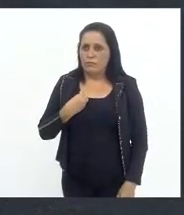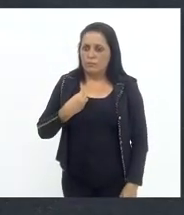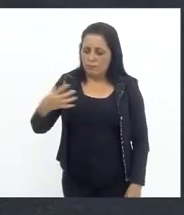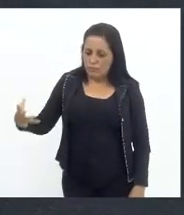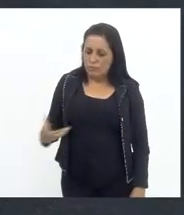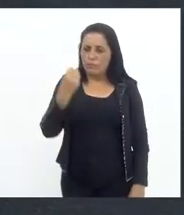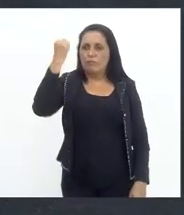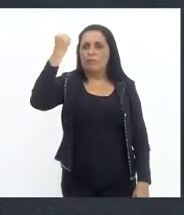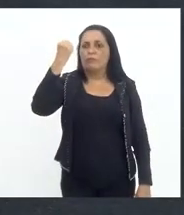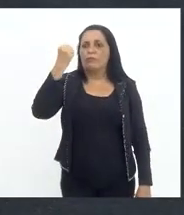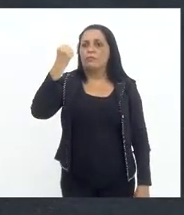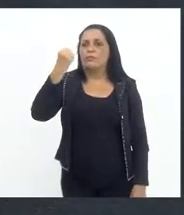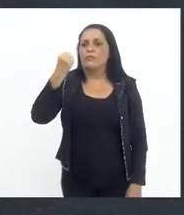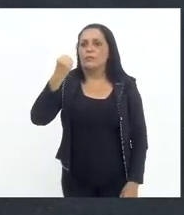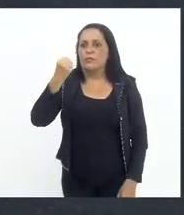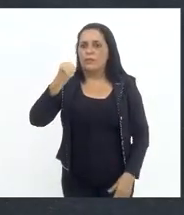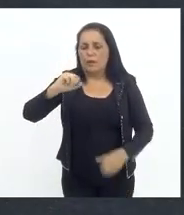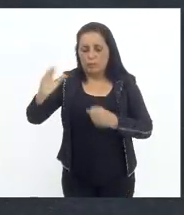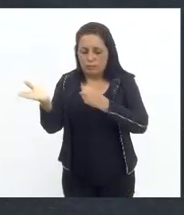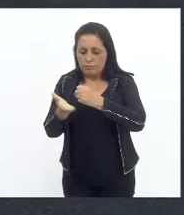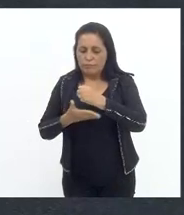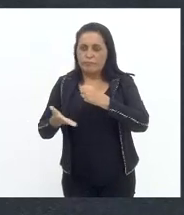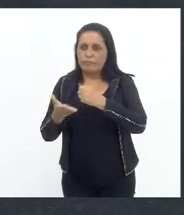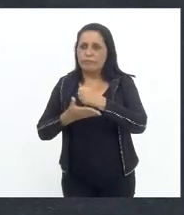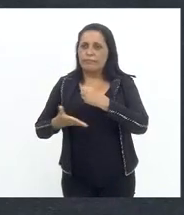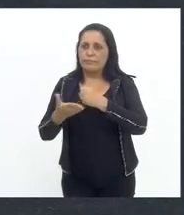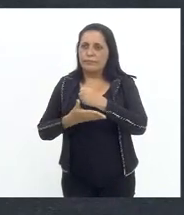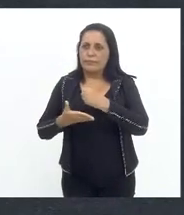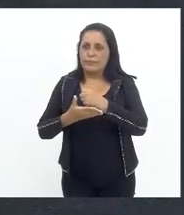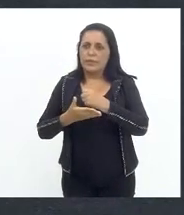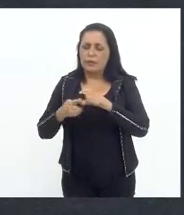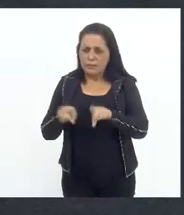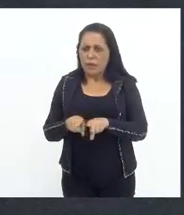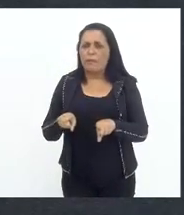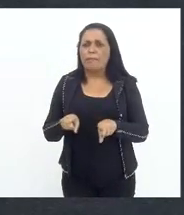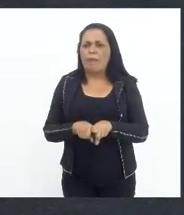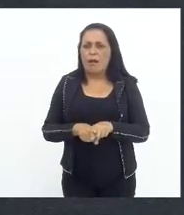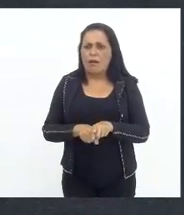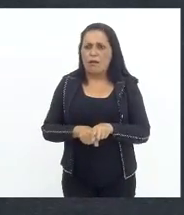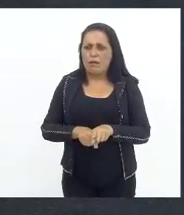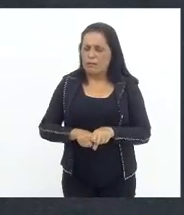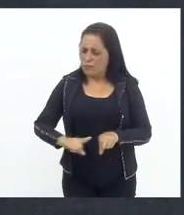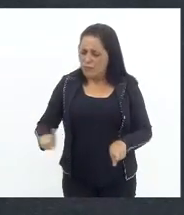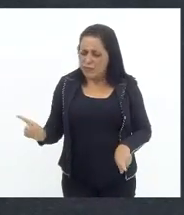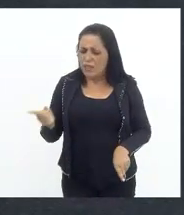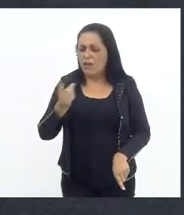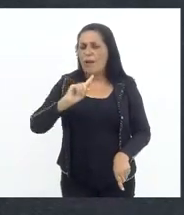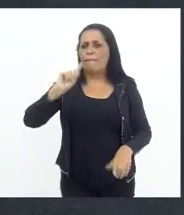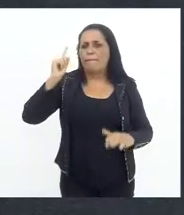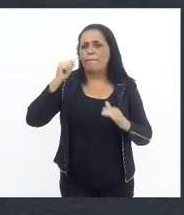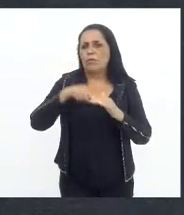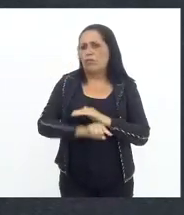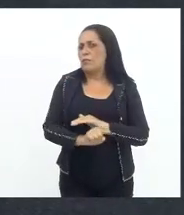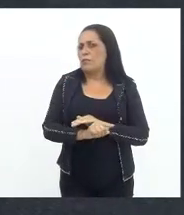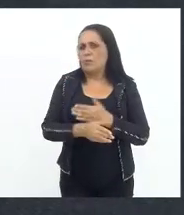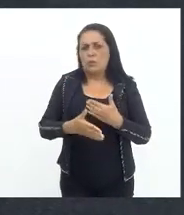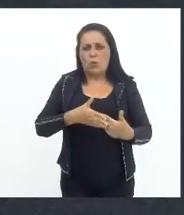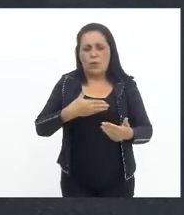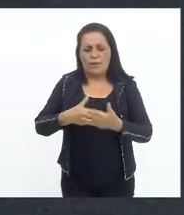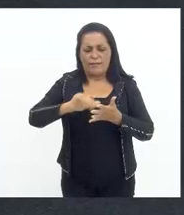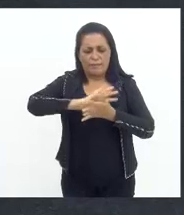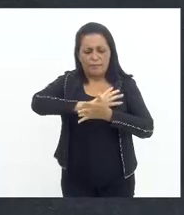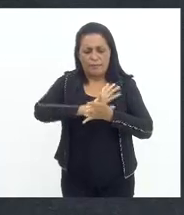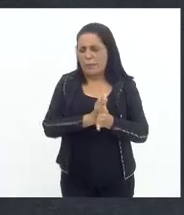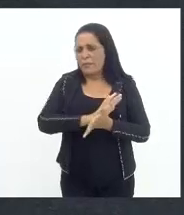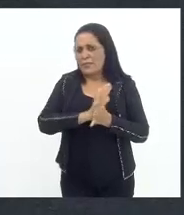resgatar, né, os seus fundamentos e de negar profundamente qualquer